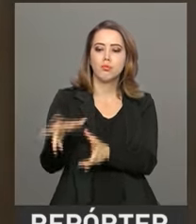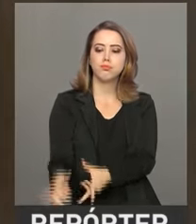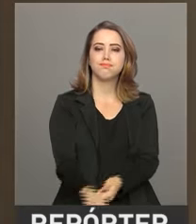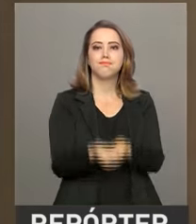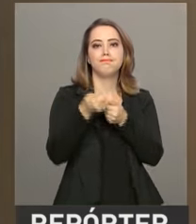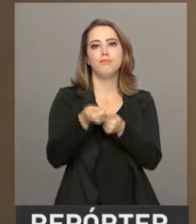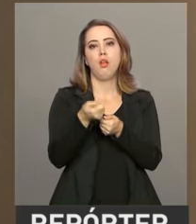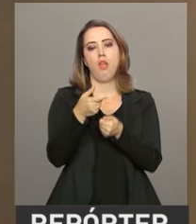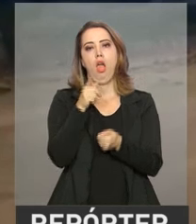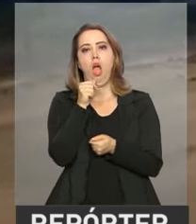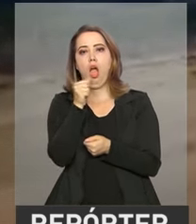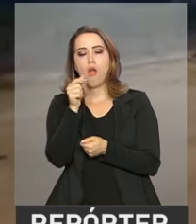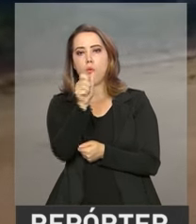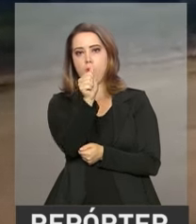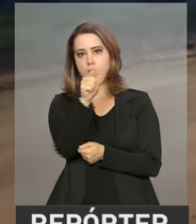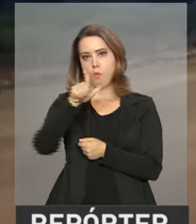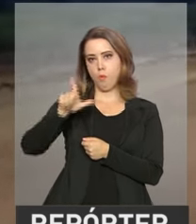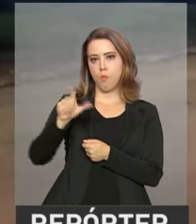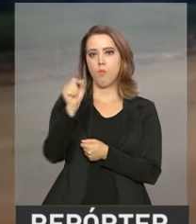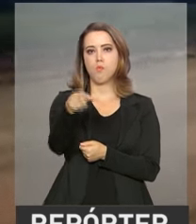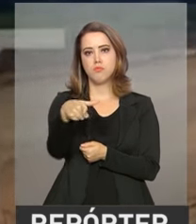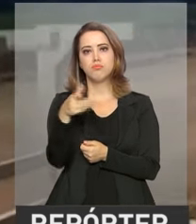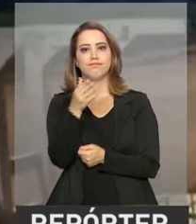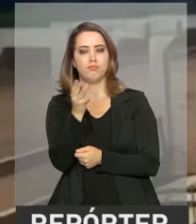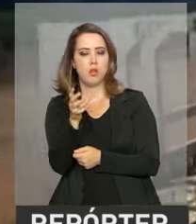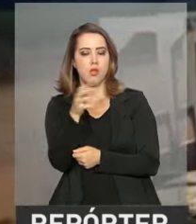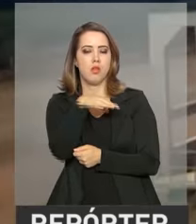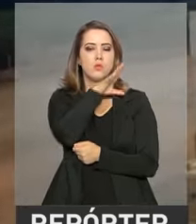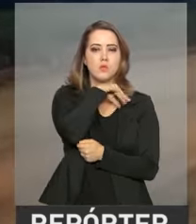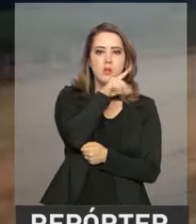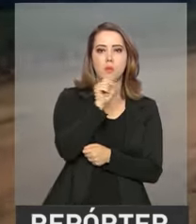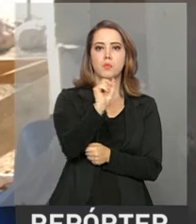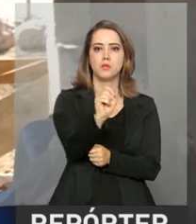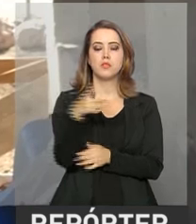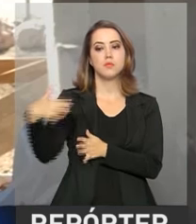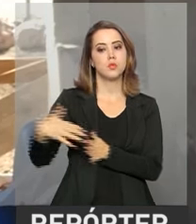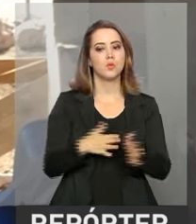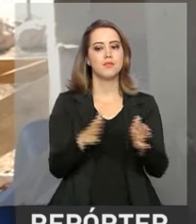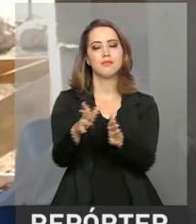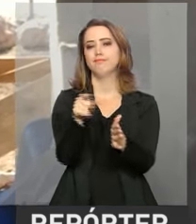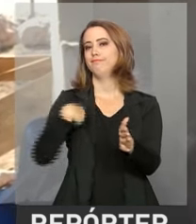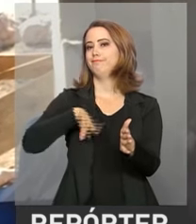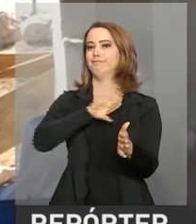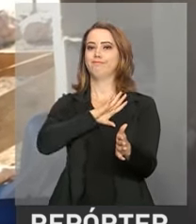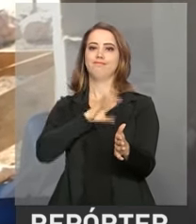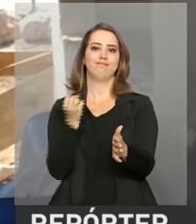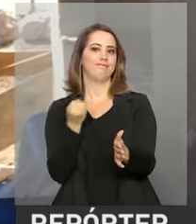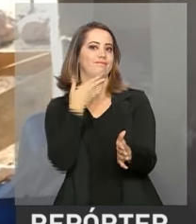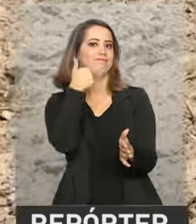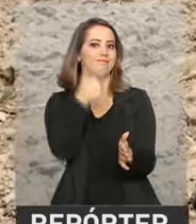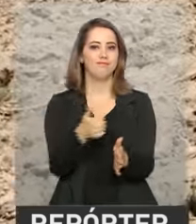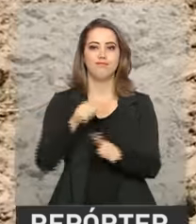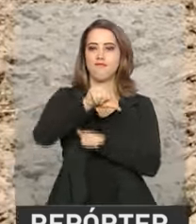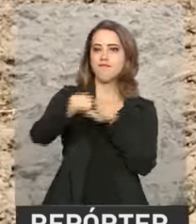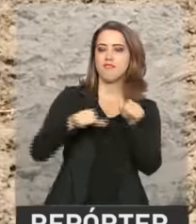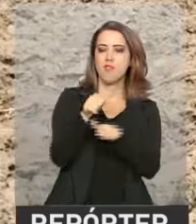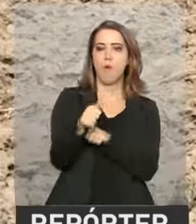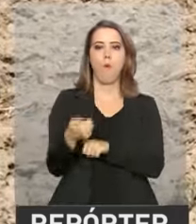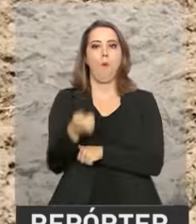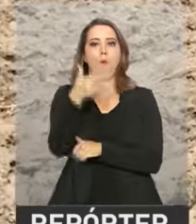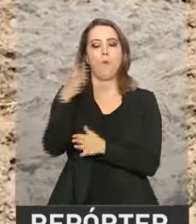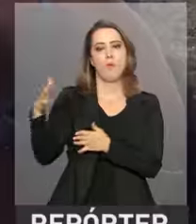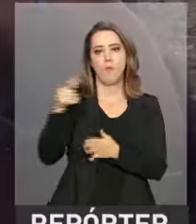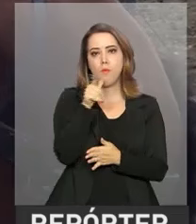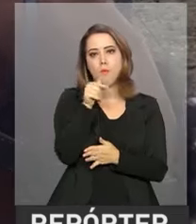muito difícil. E aí, graças a Deus, mudou tudo. Com esse canal aqui, a gente está uma beleza. Estamos na beira praticamente do rio. A gente plantou